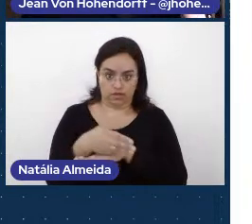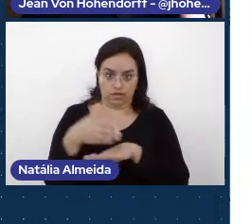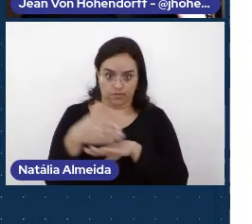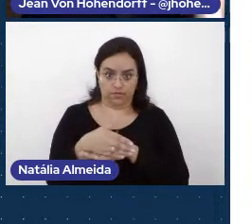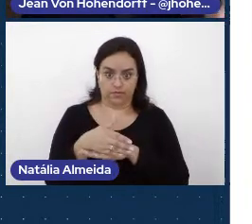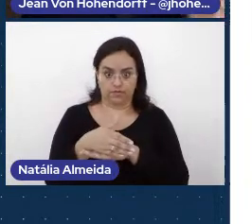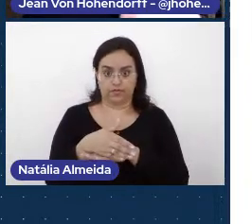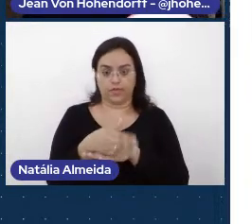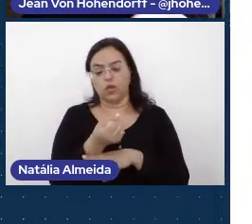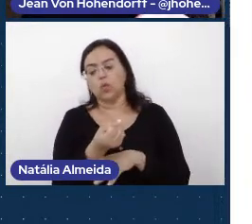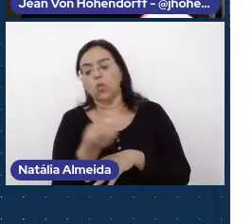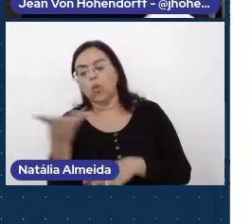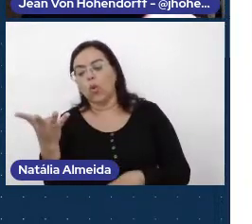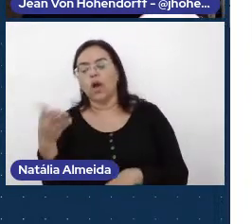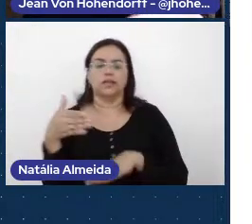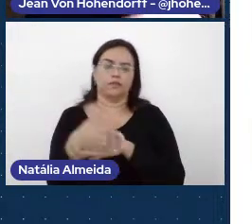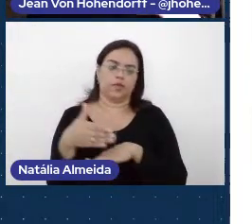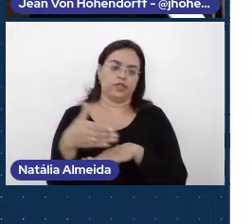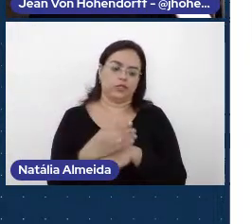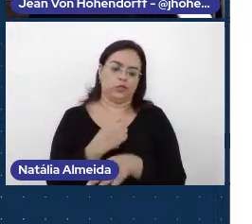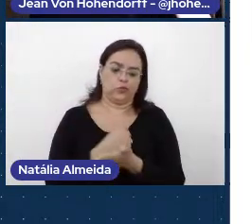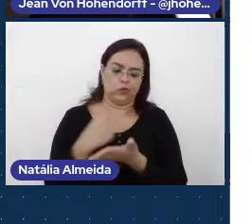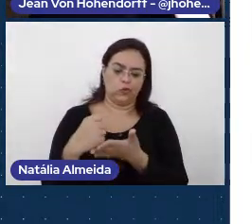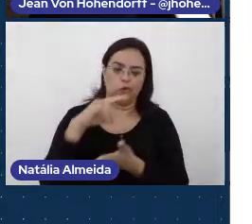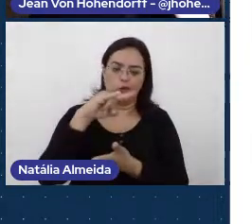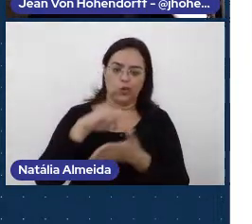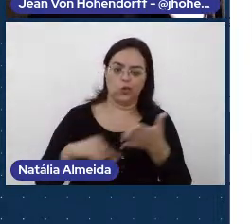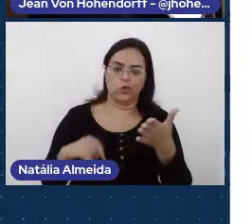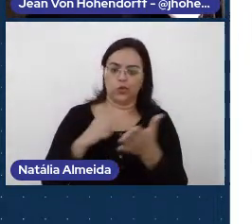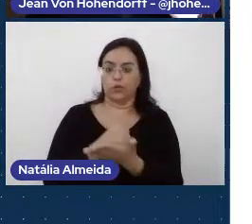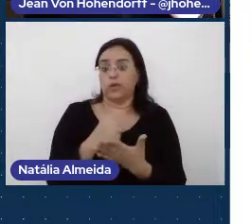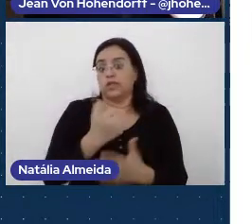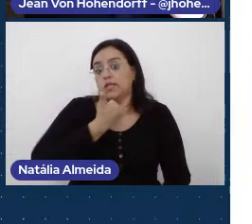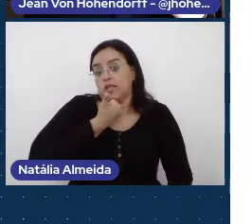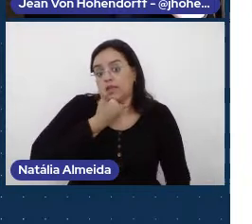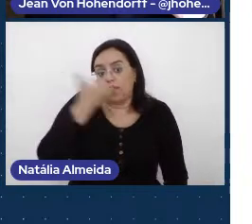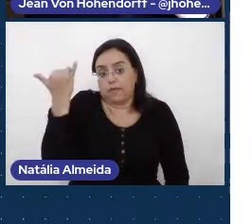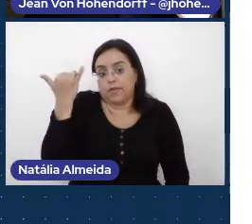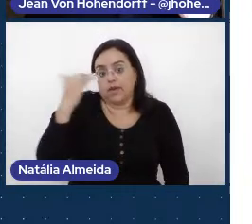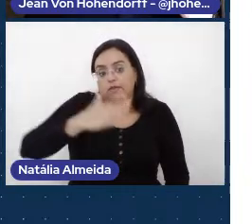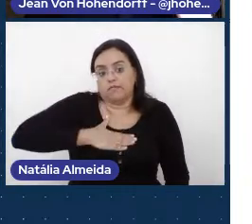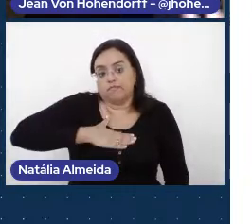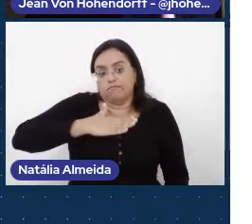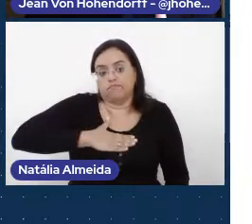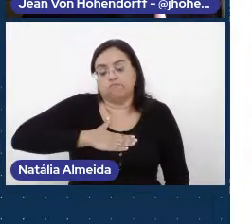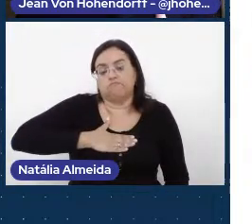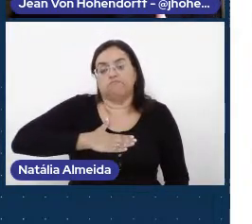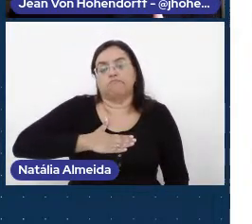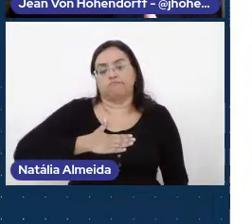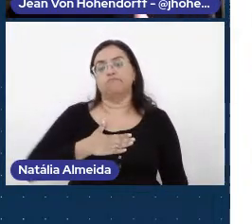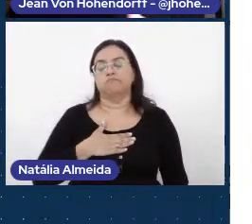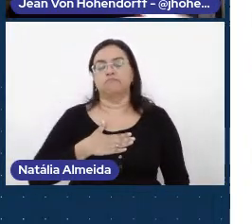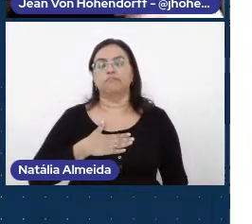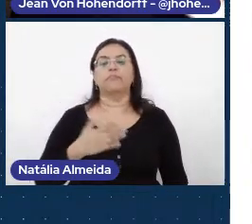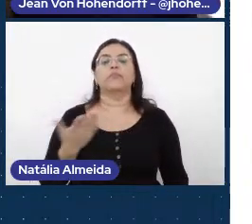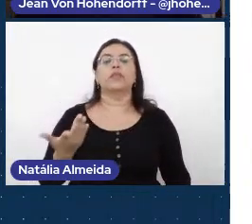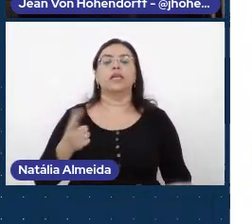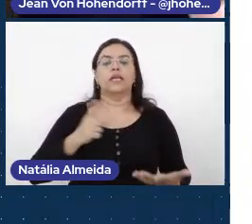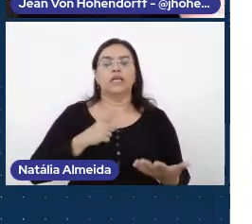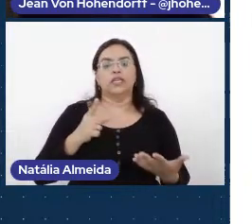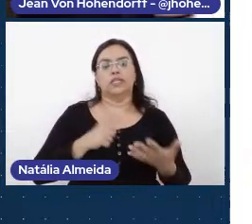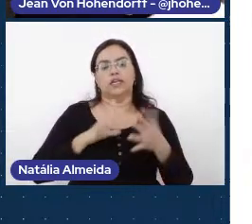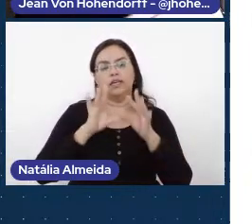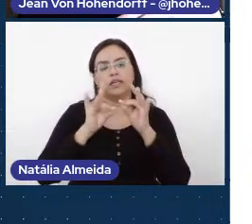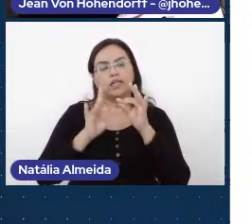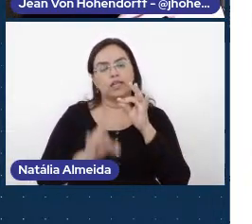de participantes, documentos ou eventos analisados, vai depender qual é a minha unidade de análise. Há uma caracterização dos